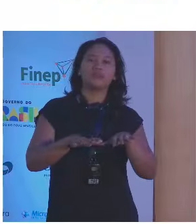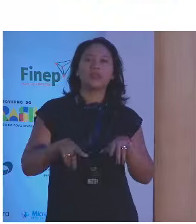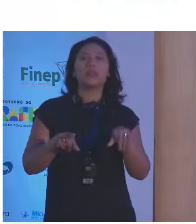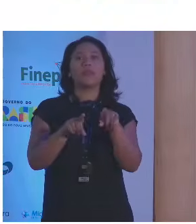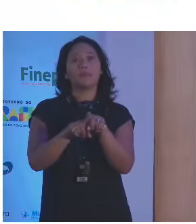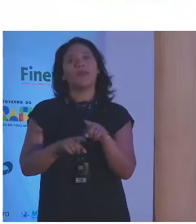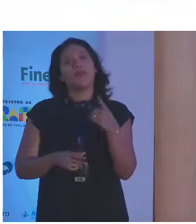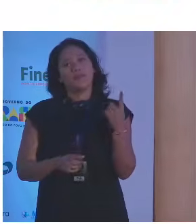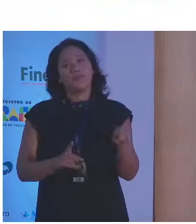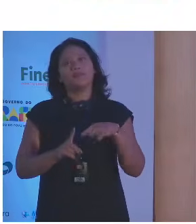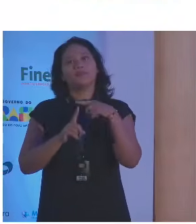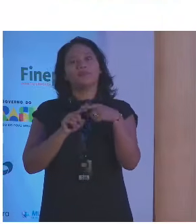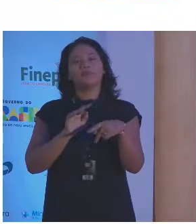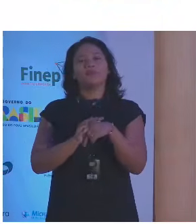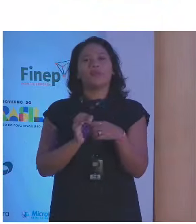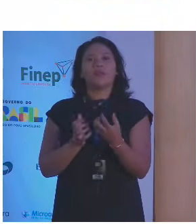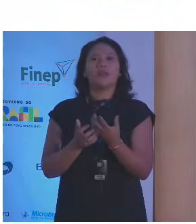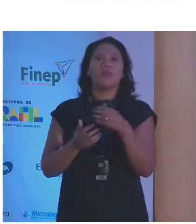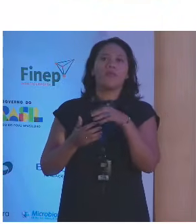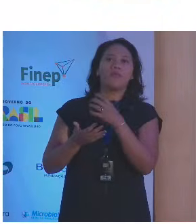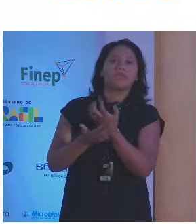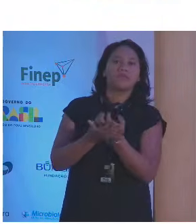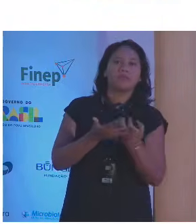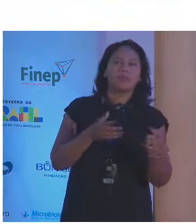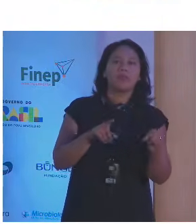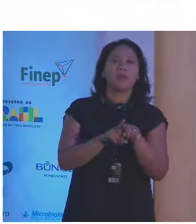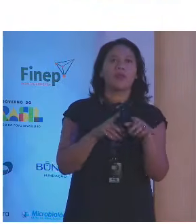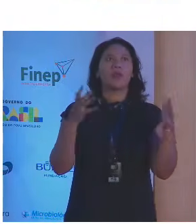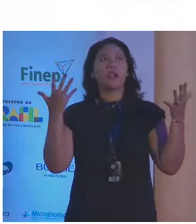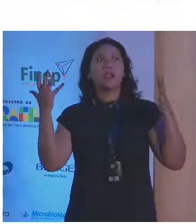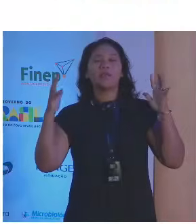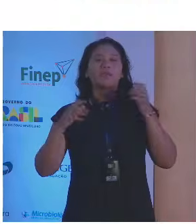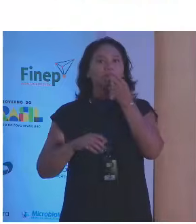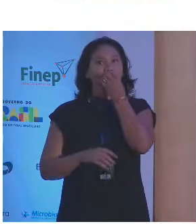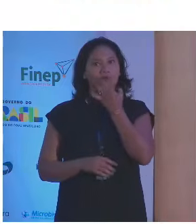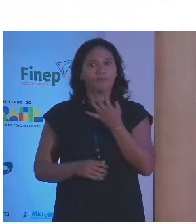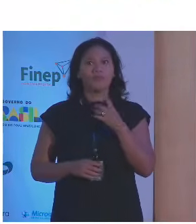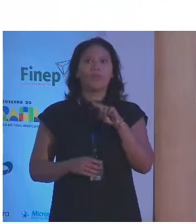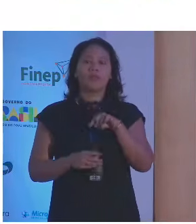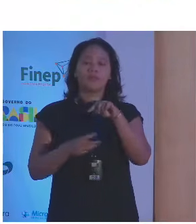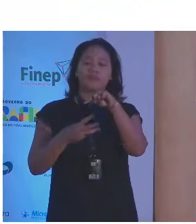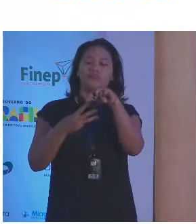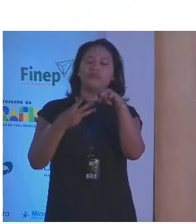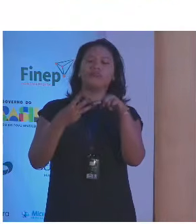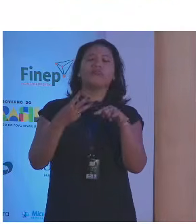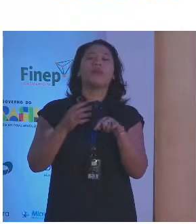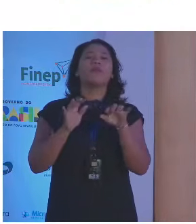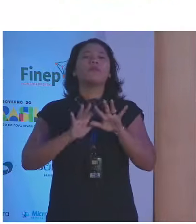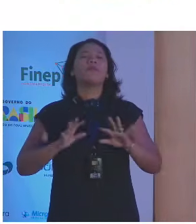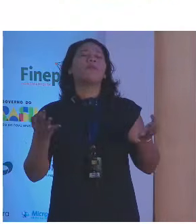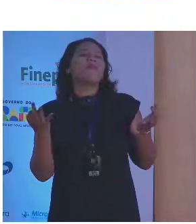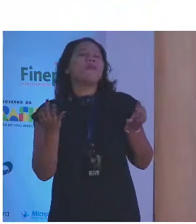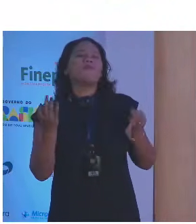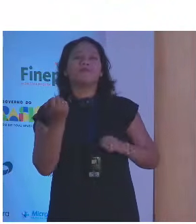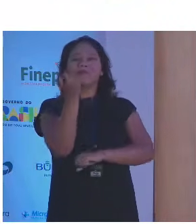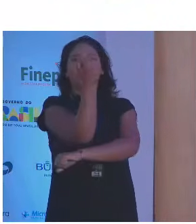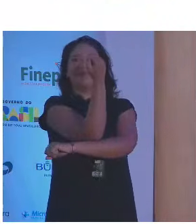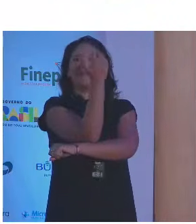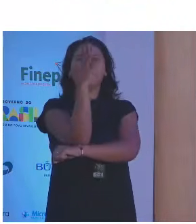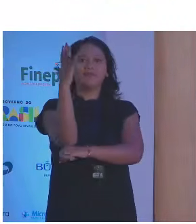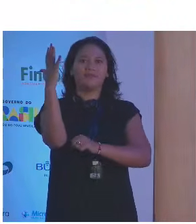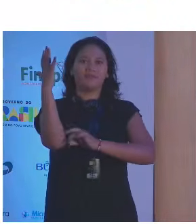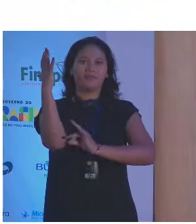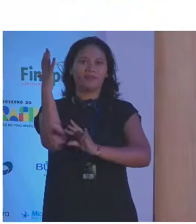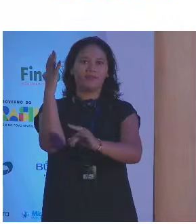grande quantidade de suprimento de sedimentos e o clima favorável, né? Então, é uma espécie de paraíso para o manguezal. Tem todas